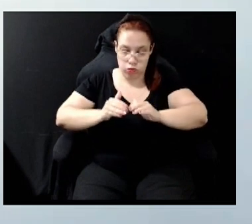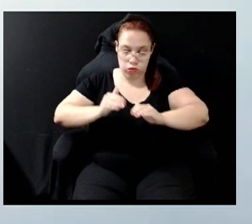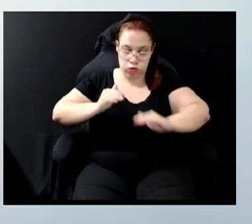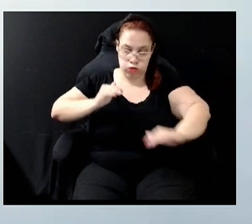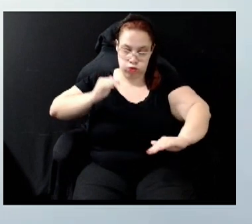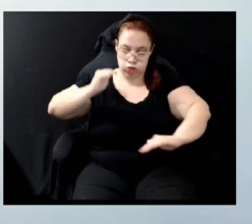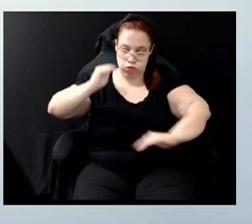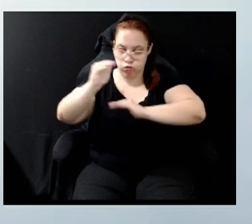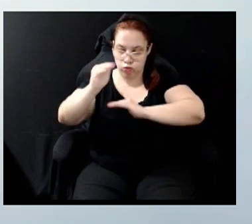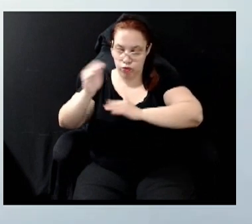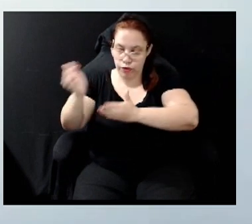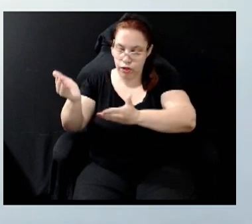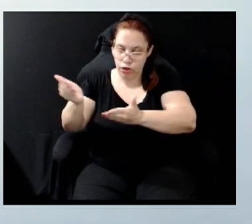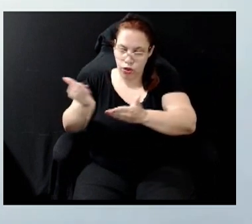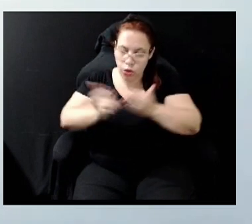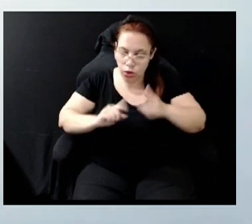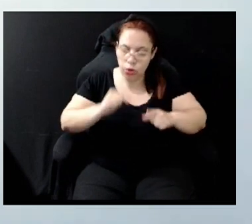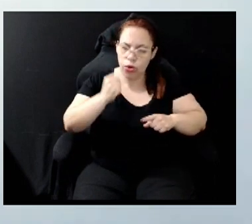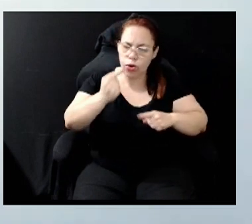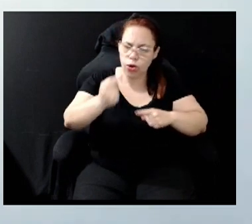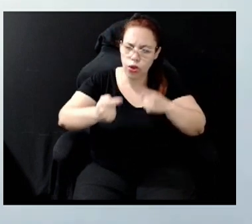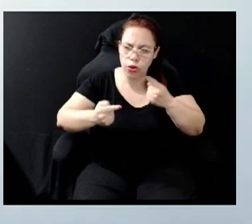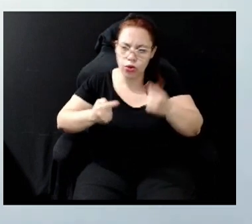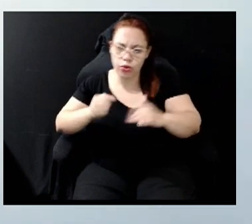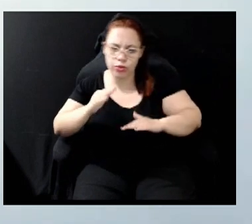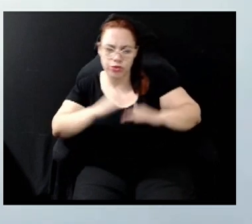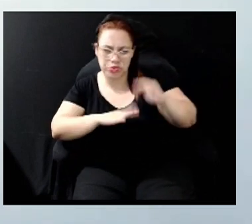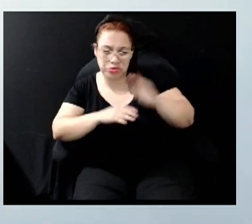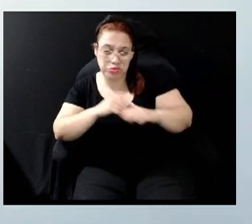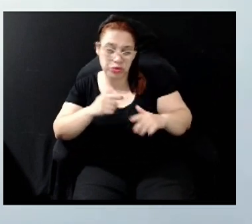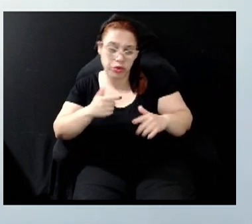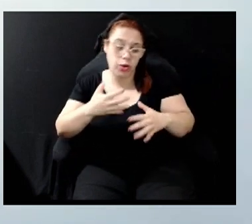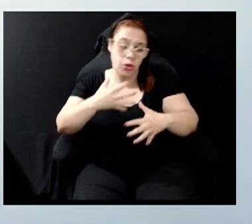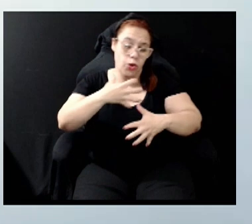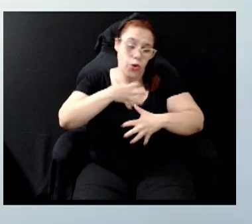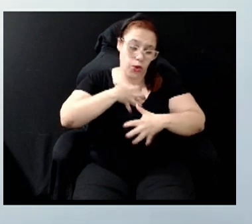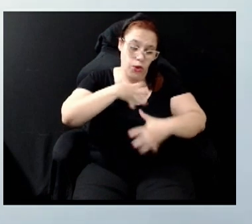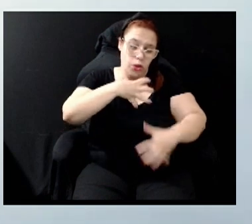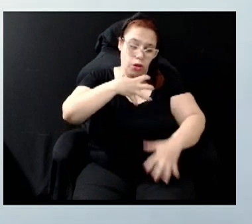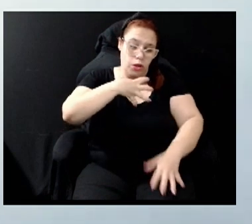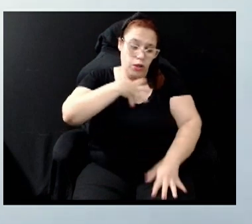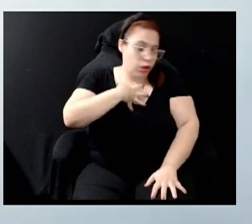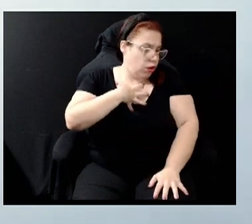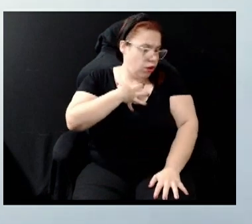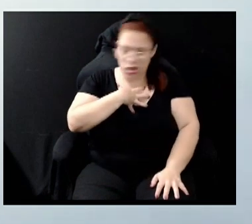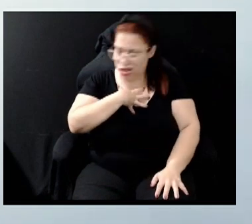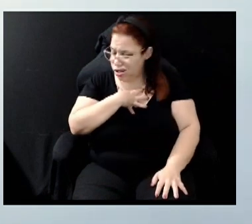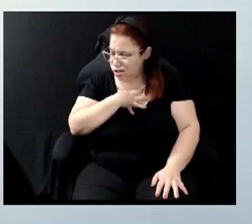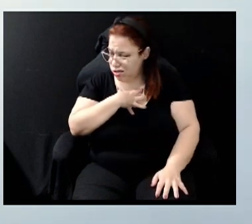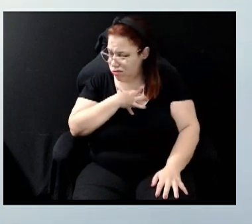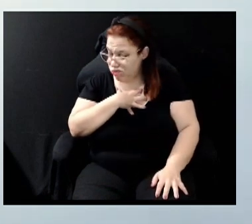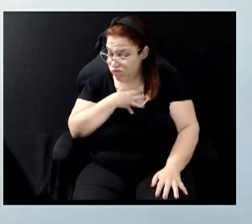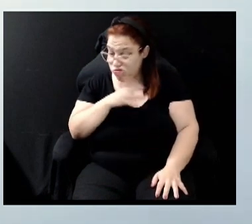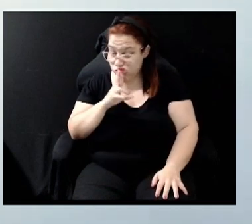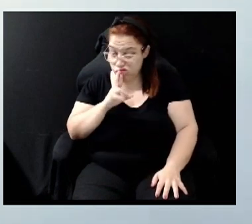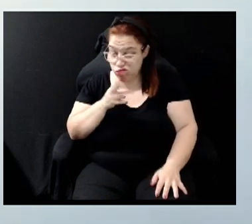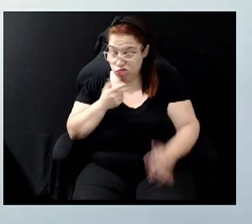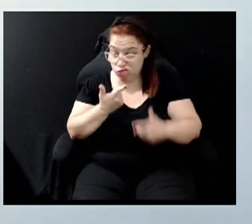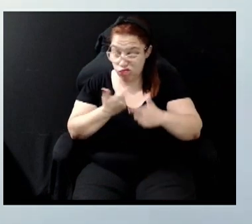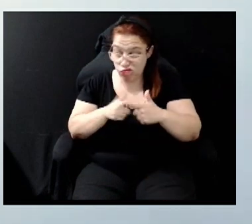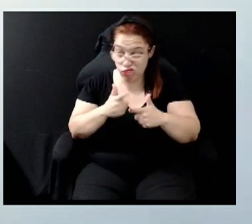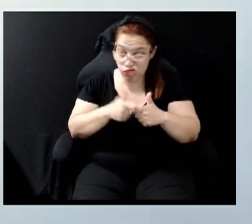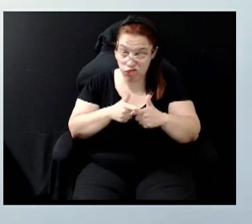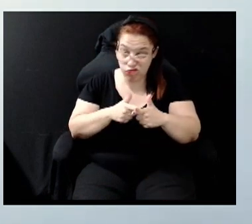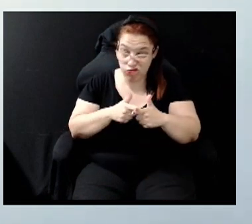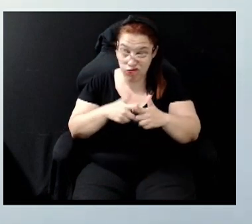trazendo sim outras demandas emocionais, outras demandas de resolução, que isso acaba exigindo mais